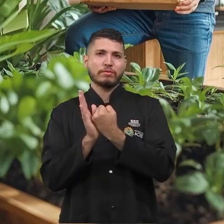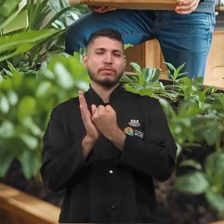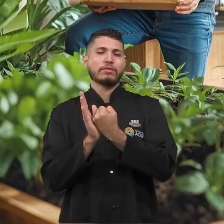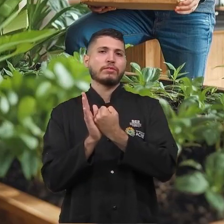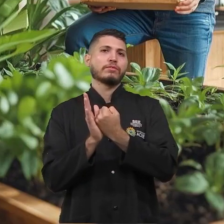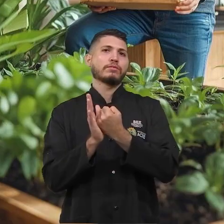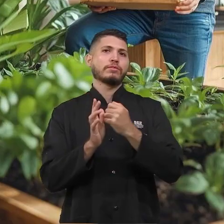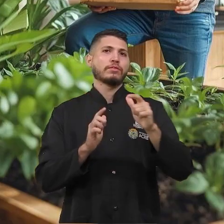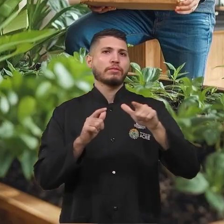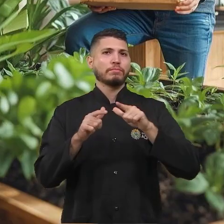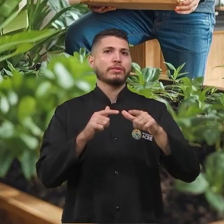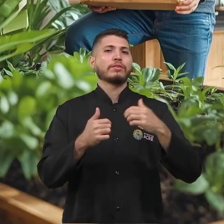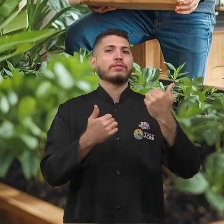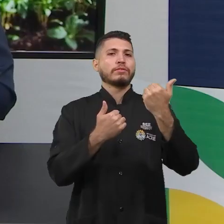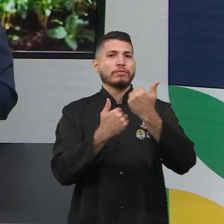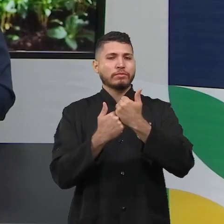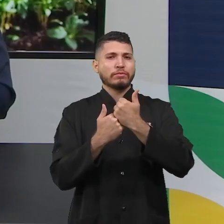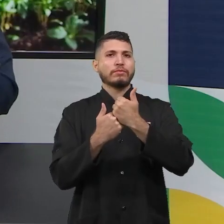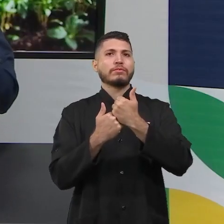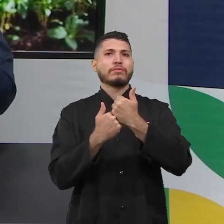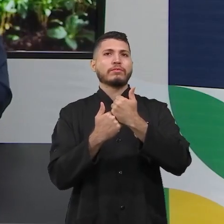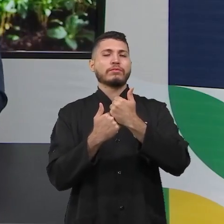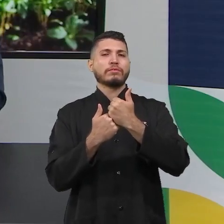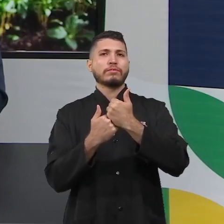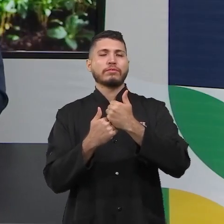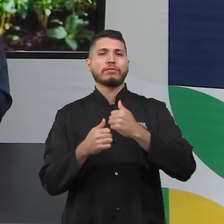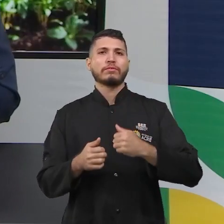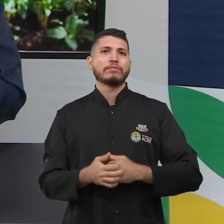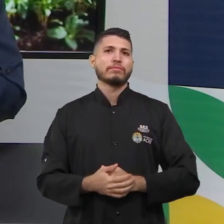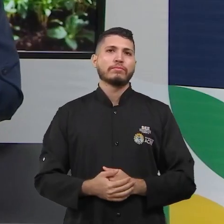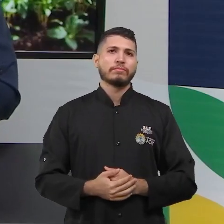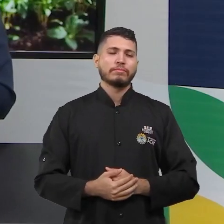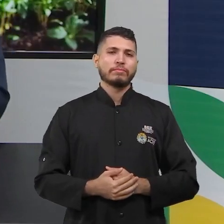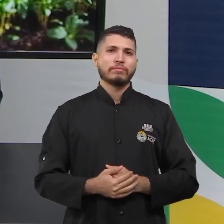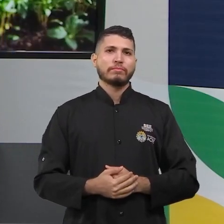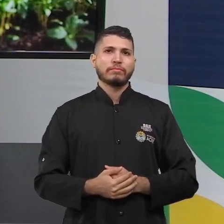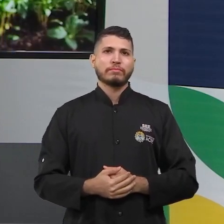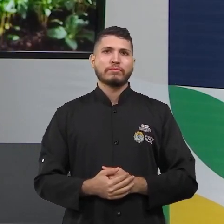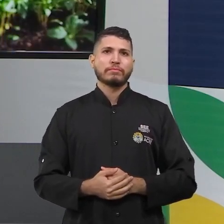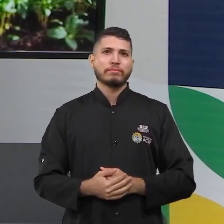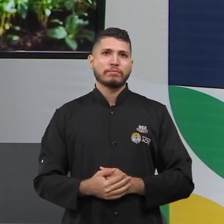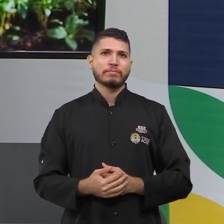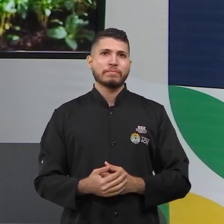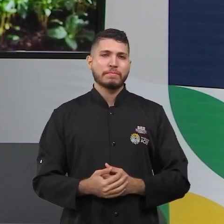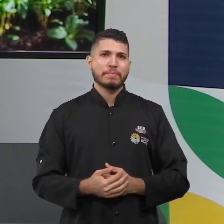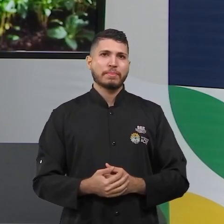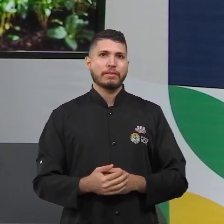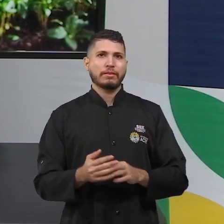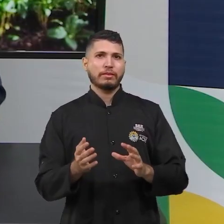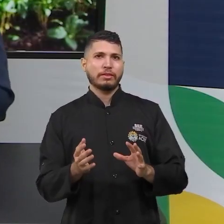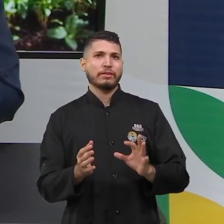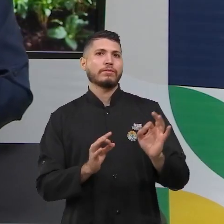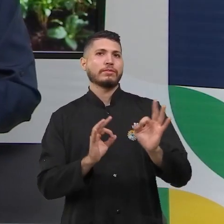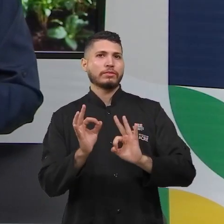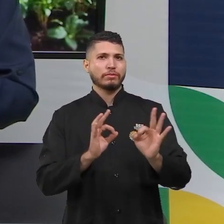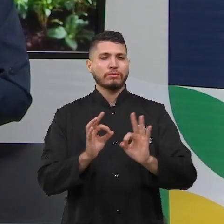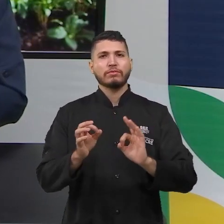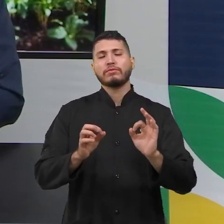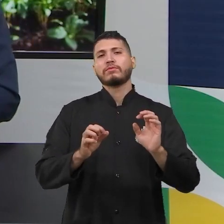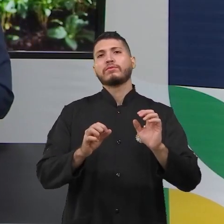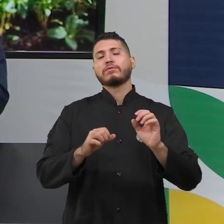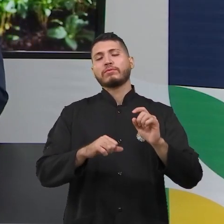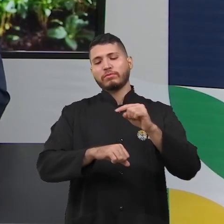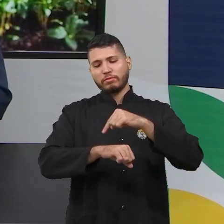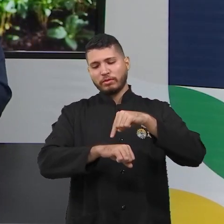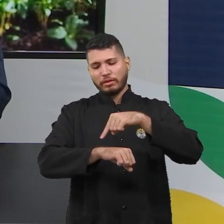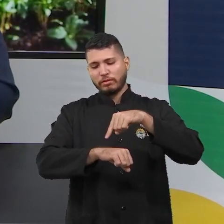temporários. E também, o mais interessante do Gig Economy é a flexibilidade dos horários, ou seja, a pessoa